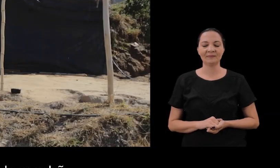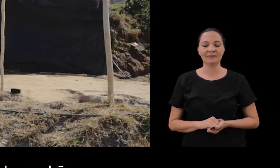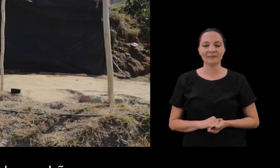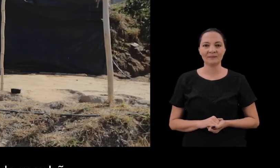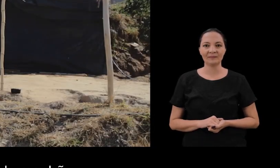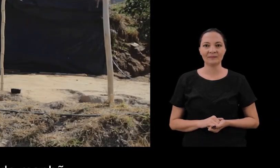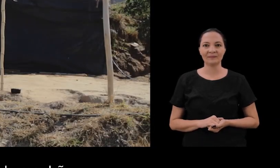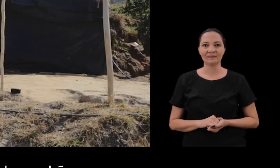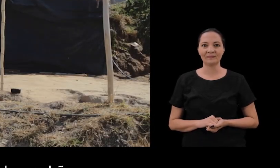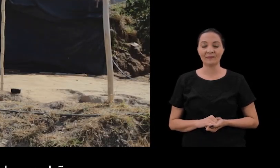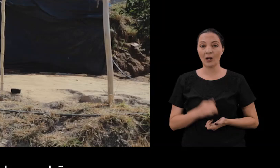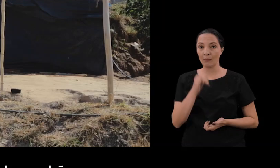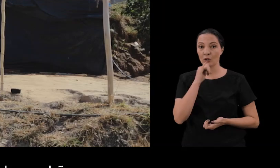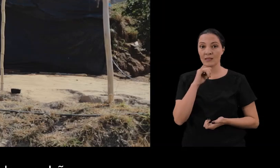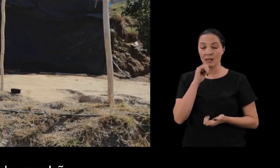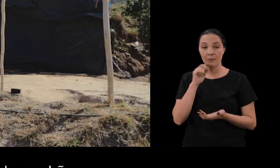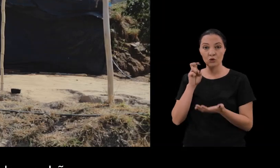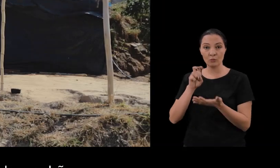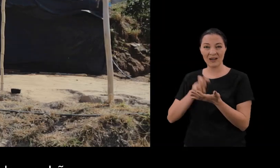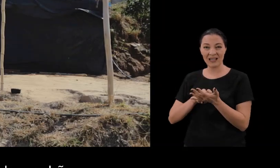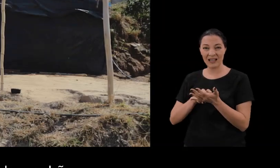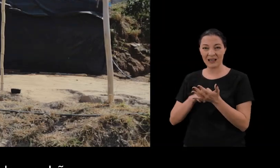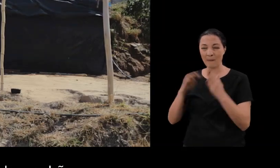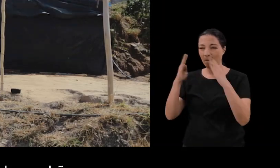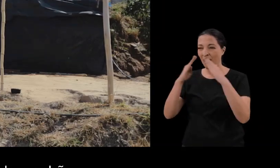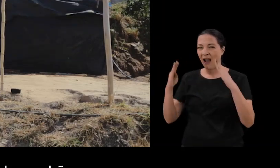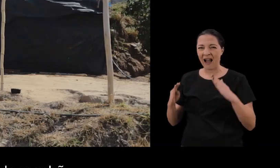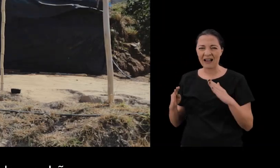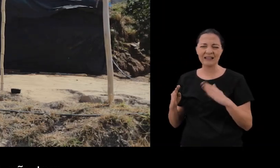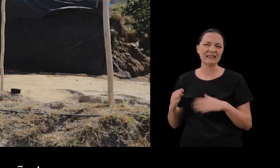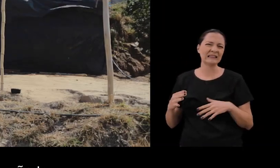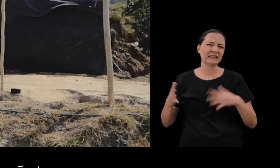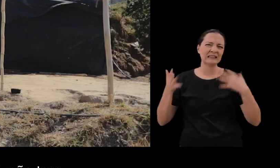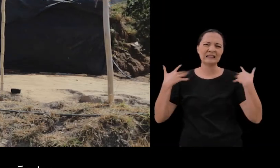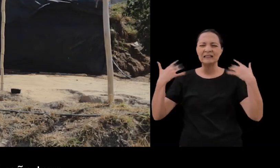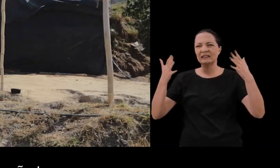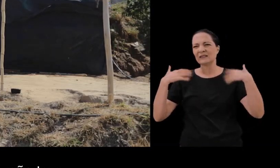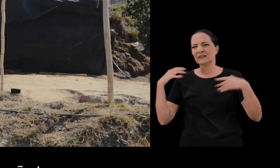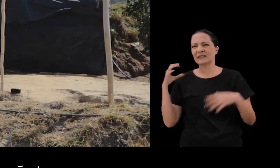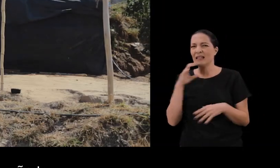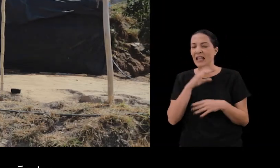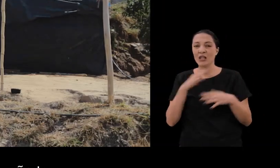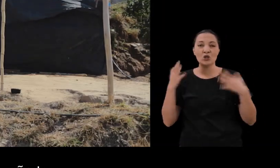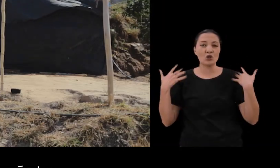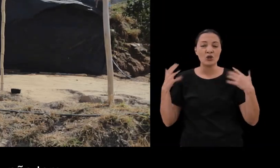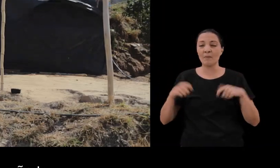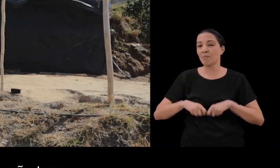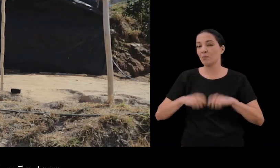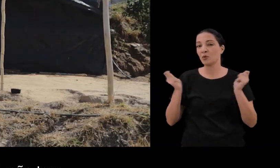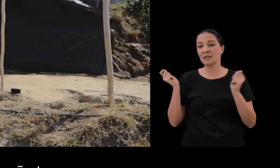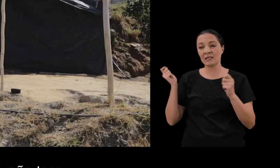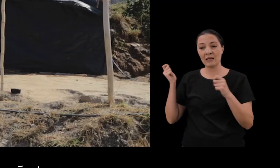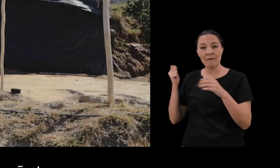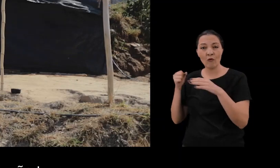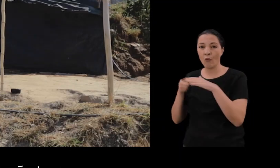Igual quando é de manhã, as barracas é muito quente. A gente é insuportável, não tem como ficar dentro das barracas.